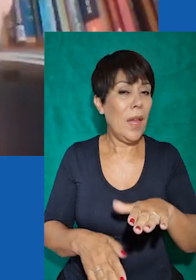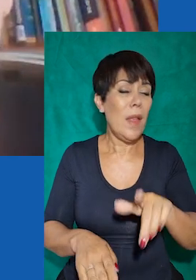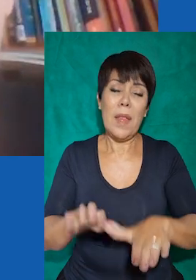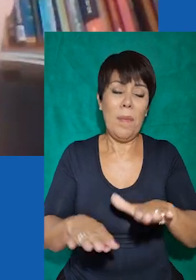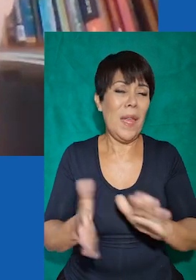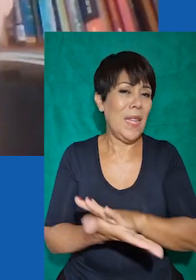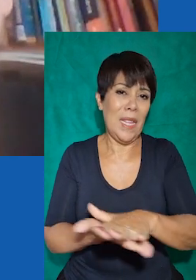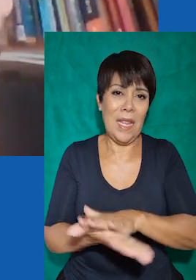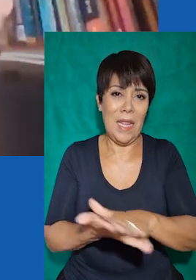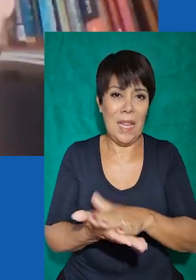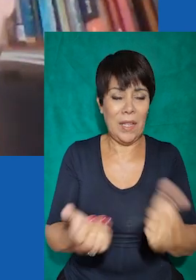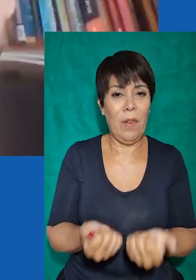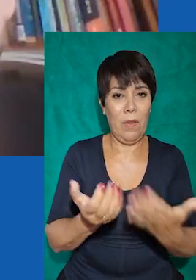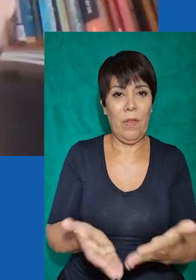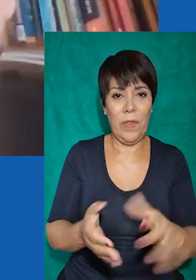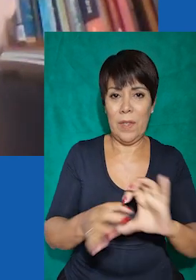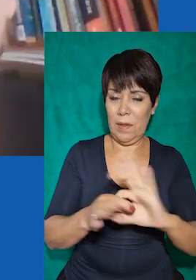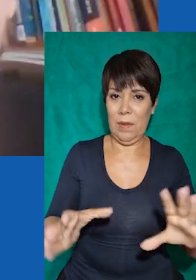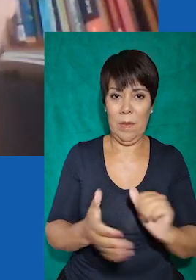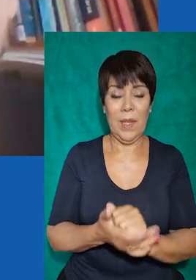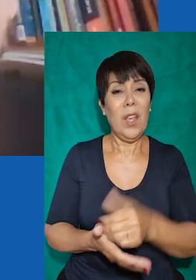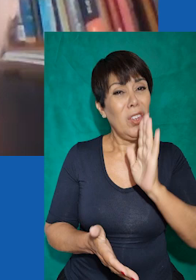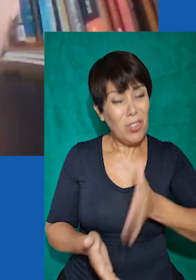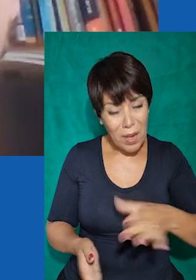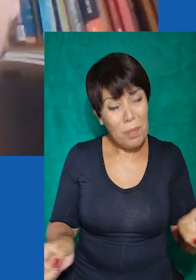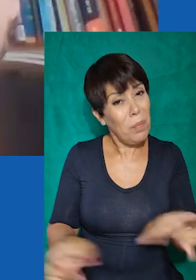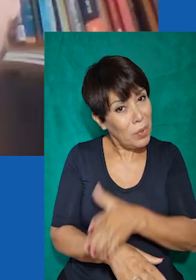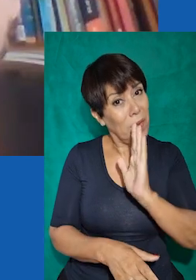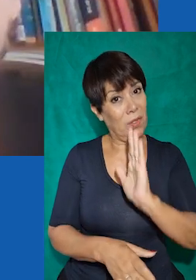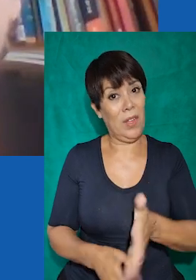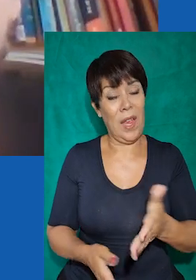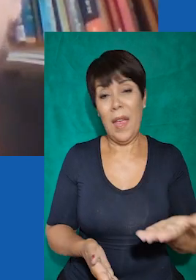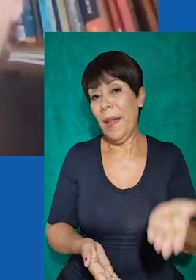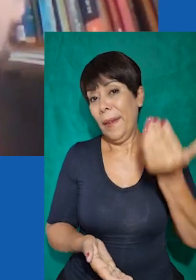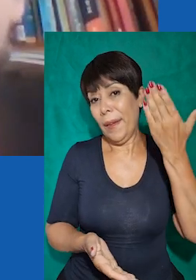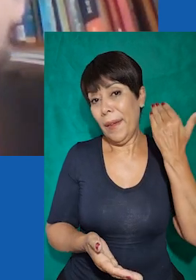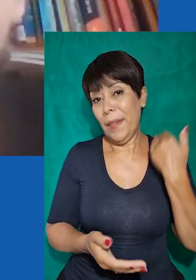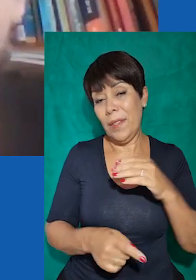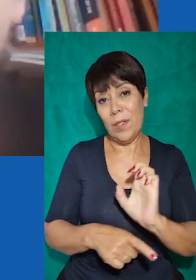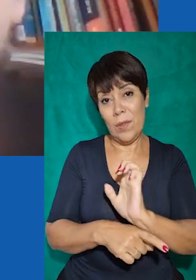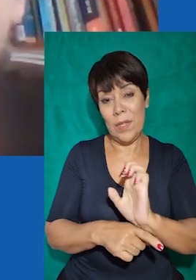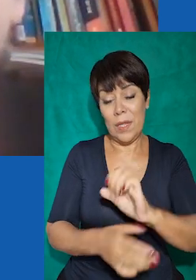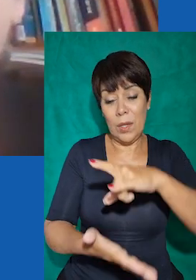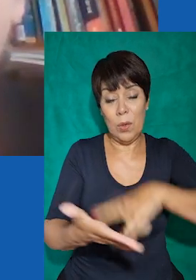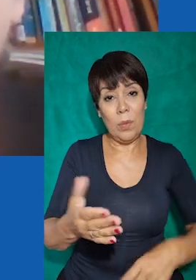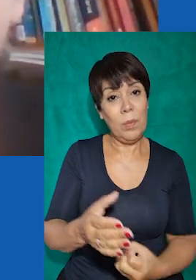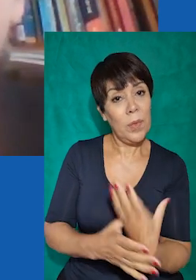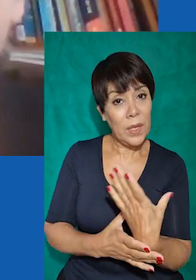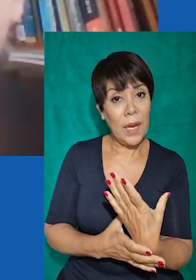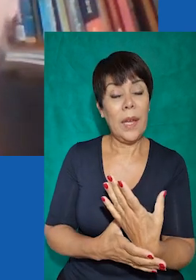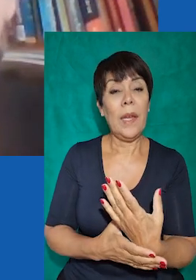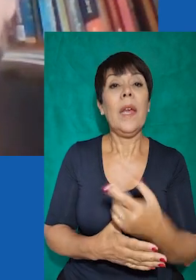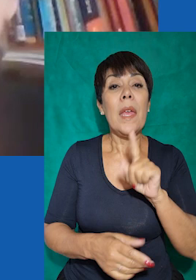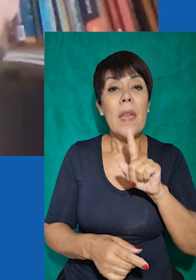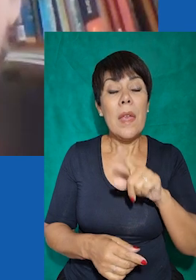da outorga do Estado, elas existem, né? Elas, antes mesmo do Estado, e qual é o papel